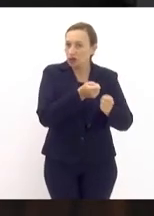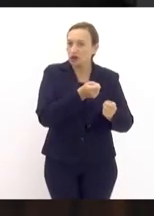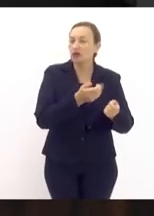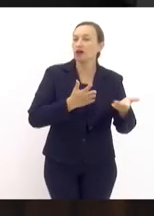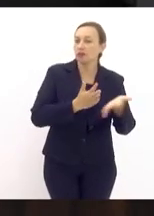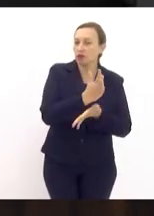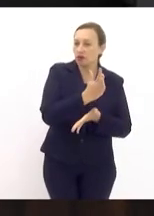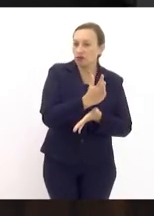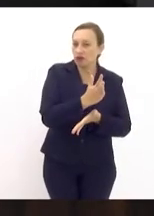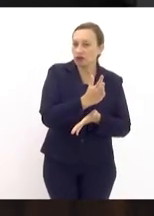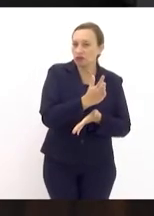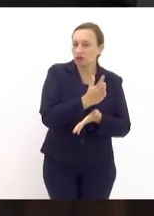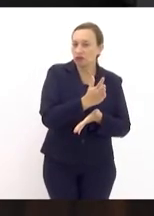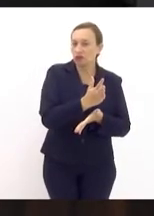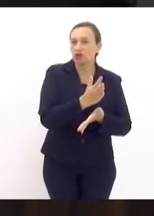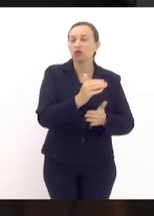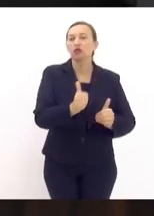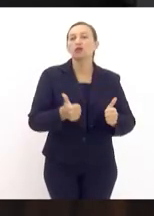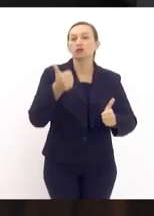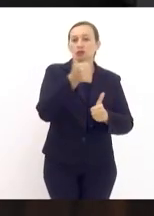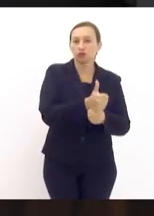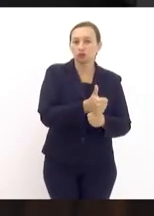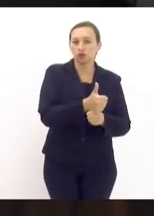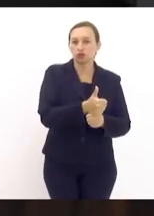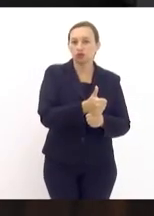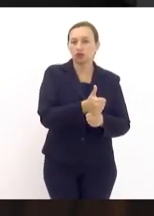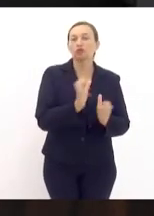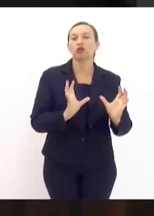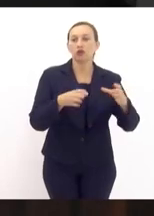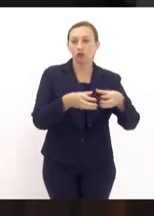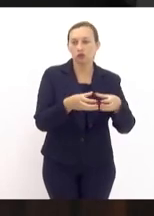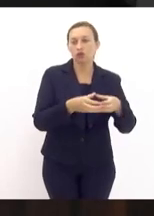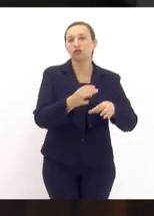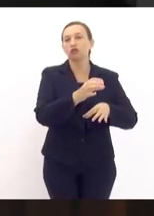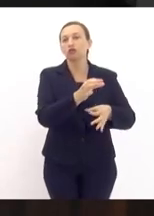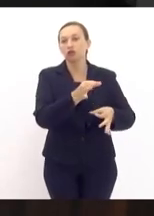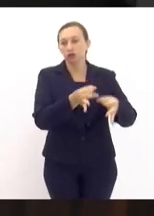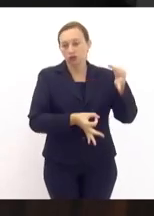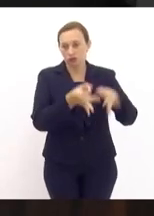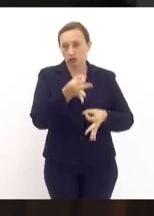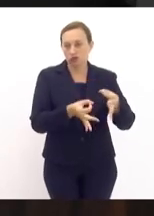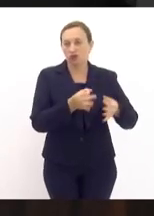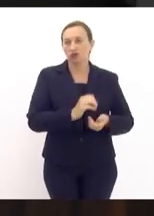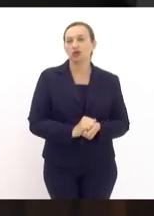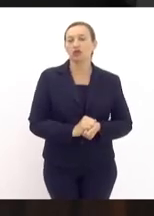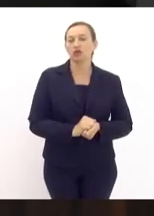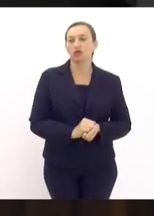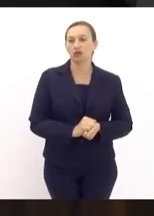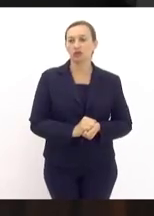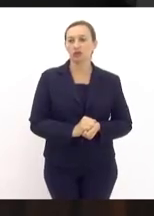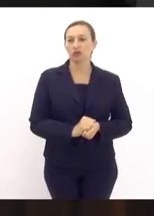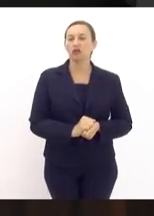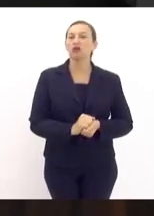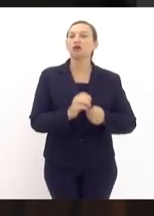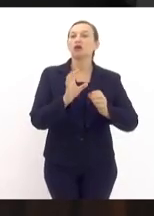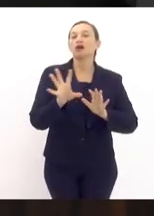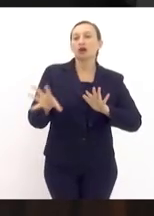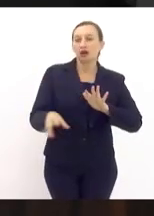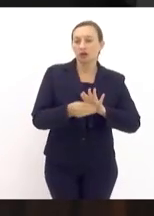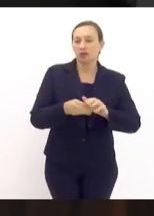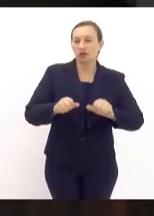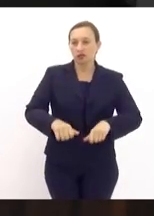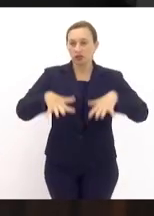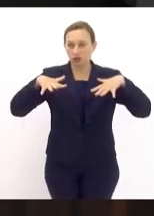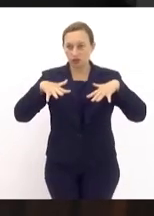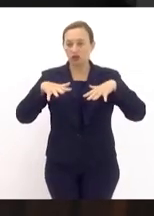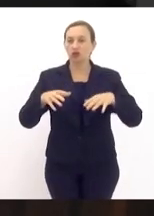controle, favorável, com o substitutivo da Comissão de Constituição e Justiça. Novos pareceres e emendas de plenário das Comissões